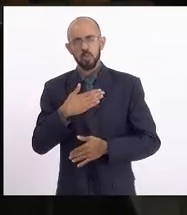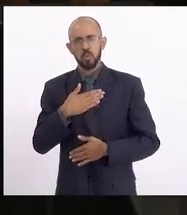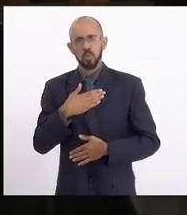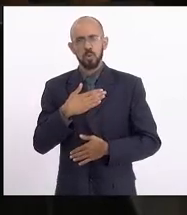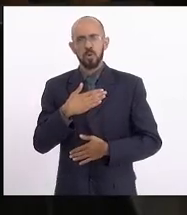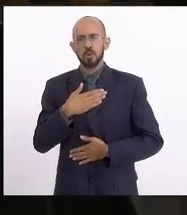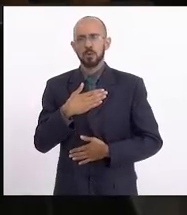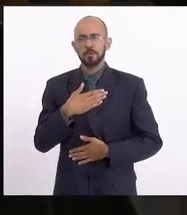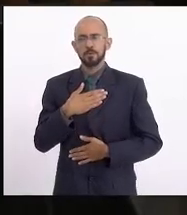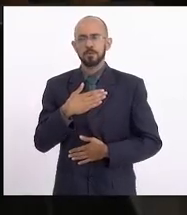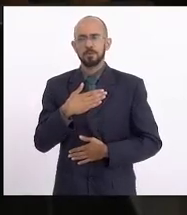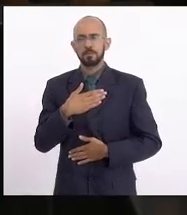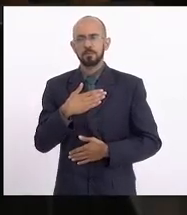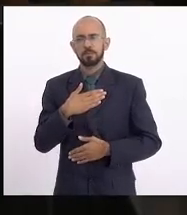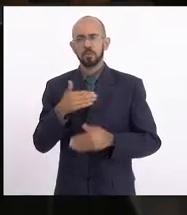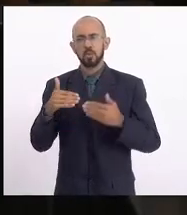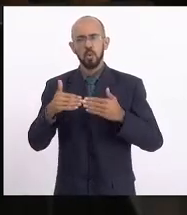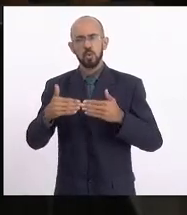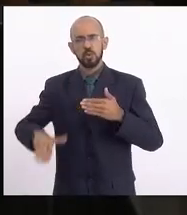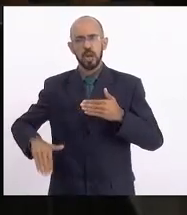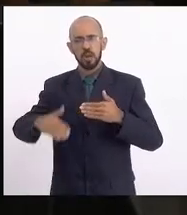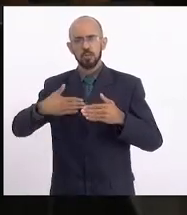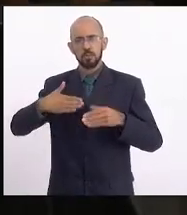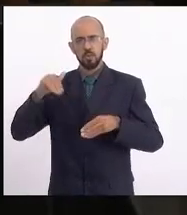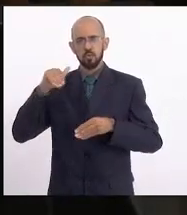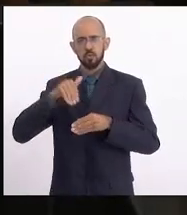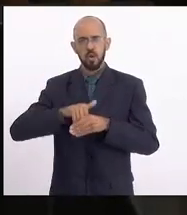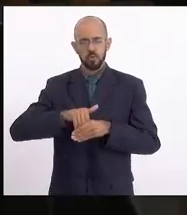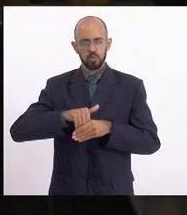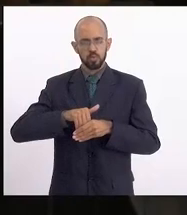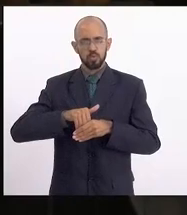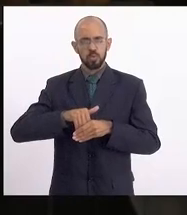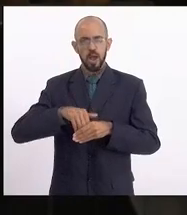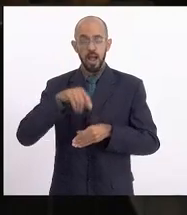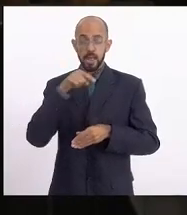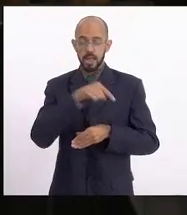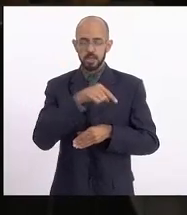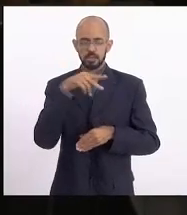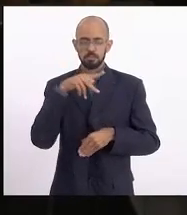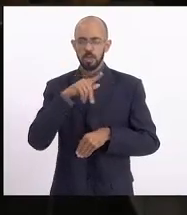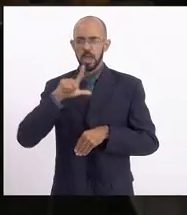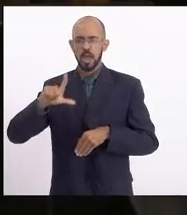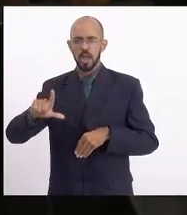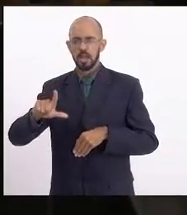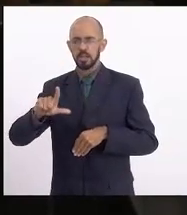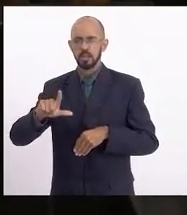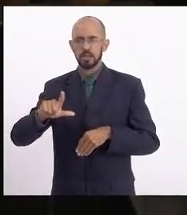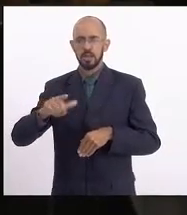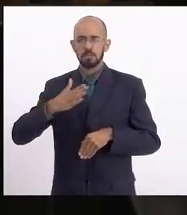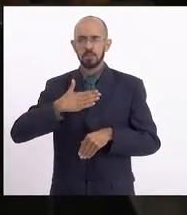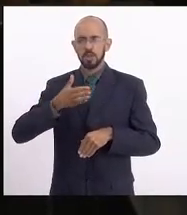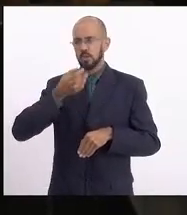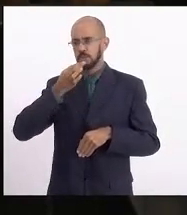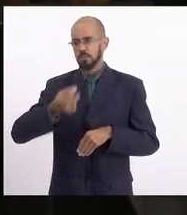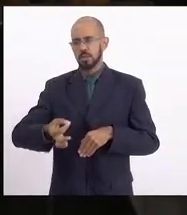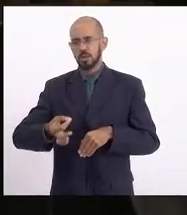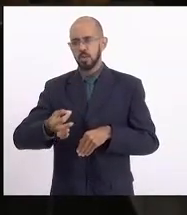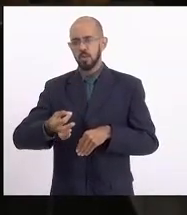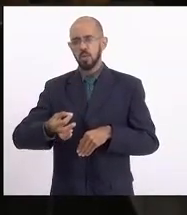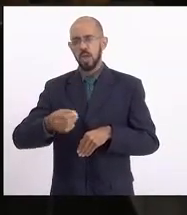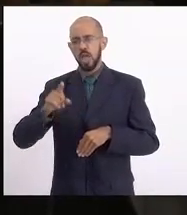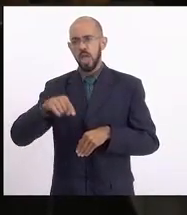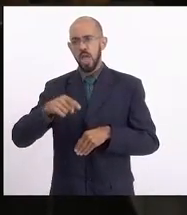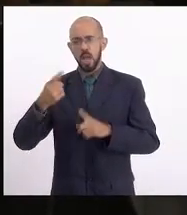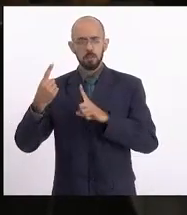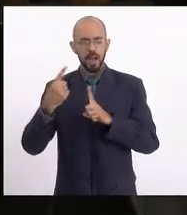um registro contrário ao meu voto, a esse projeto de lei que, particularmente, agride